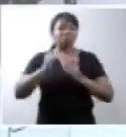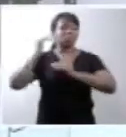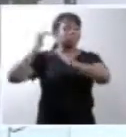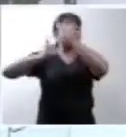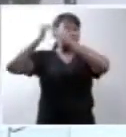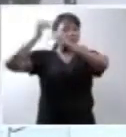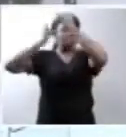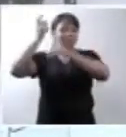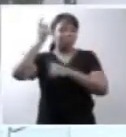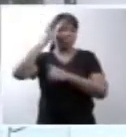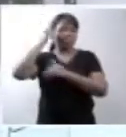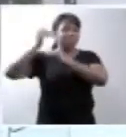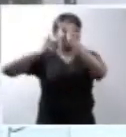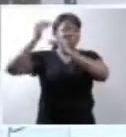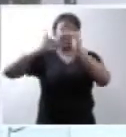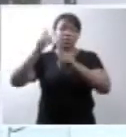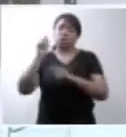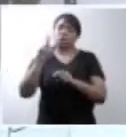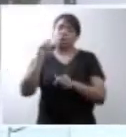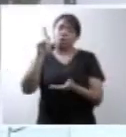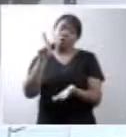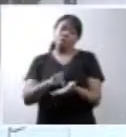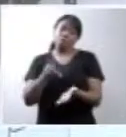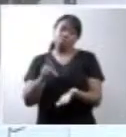desenvolvimento intelectual, o que não é verdade.